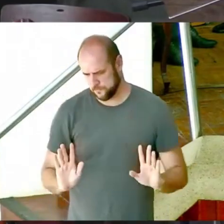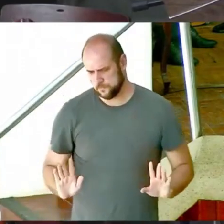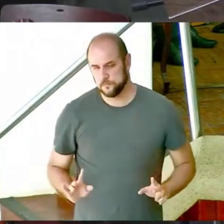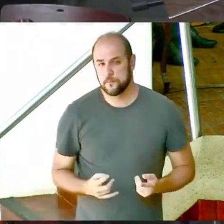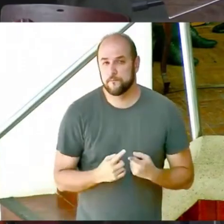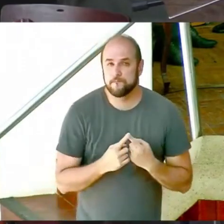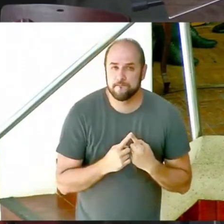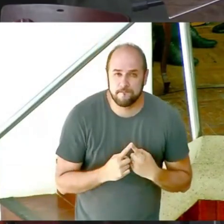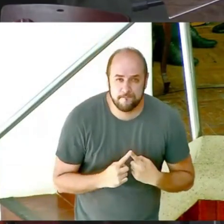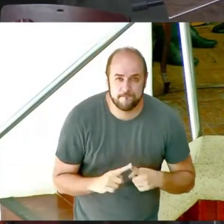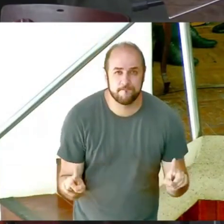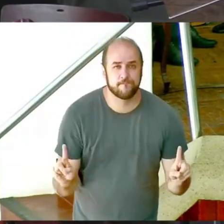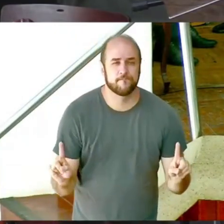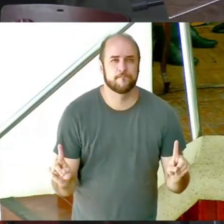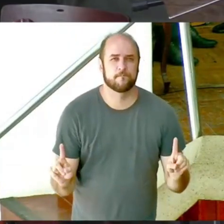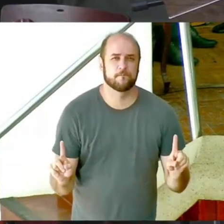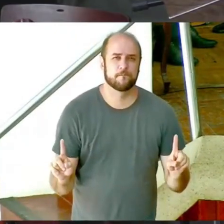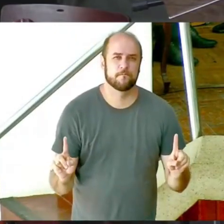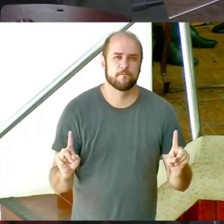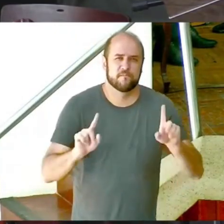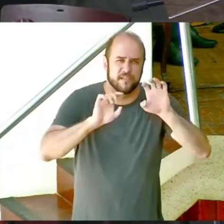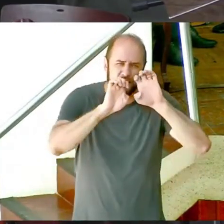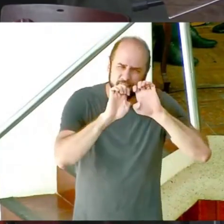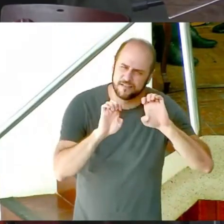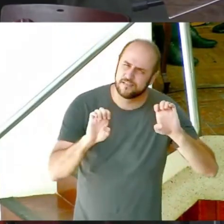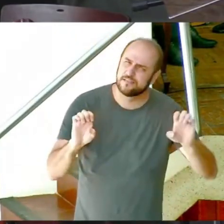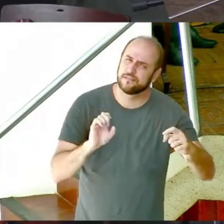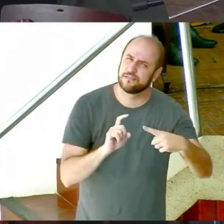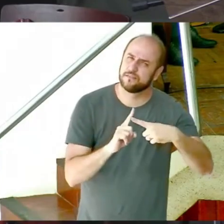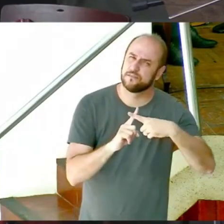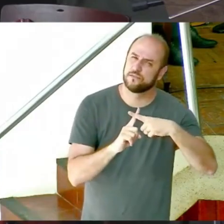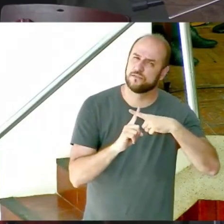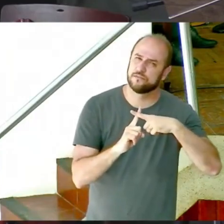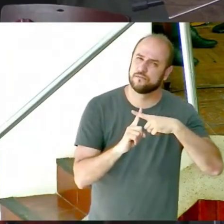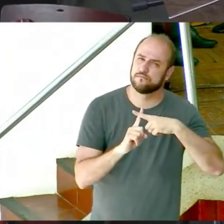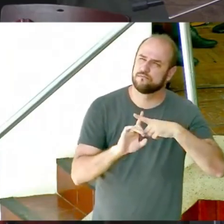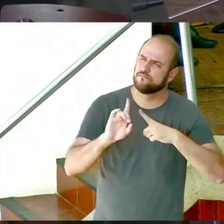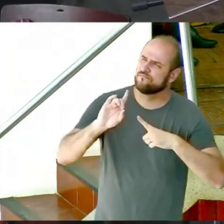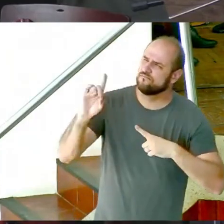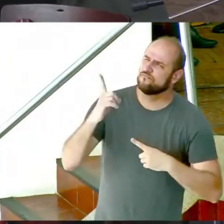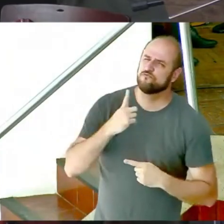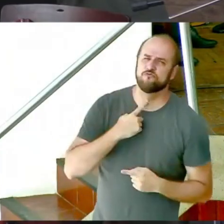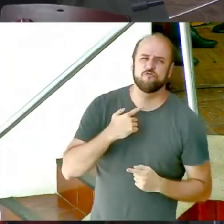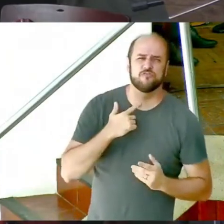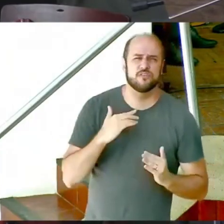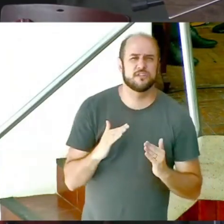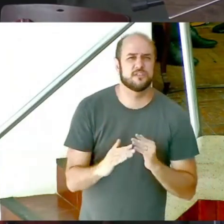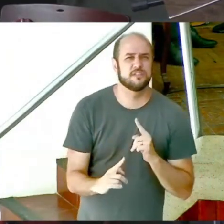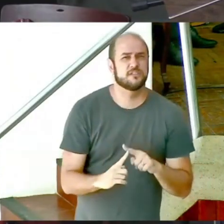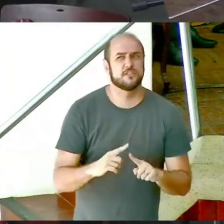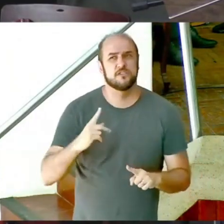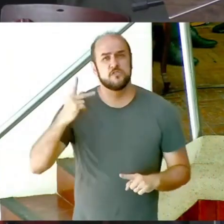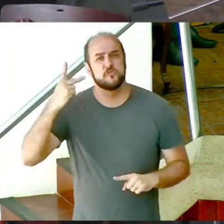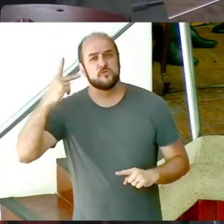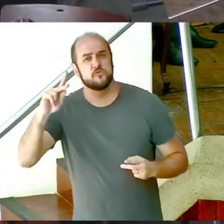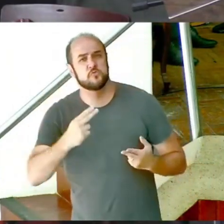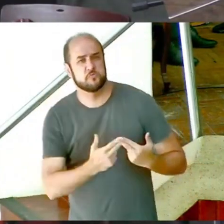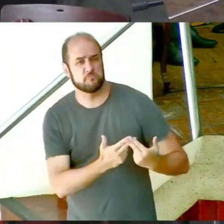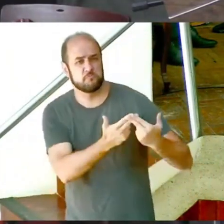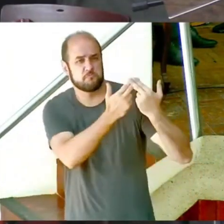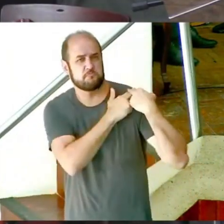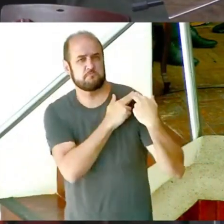Mas no mistério do Evangelho, da cruz, Deus quis que a sua igreja fosse responsável por